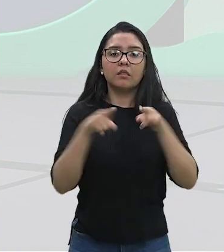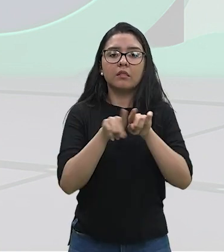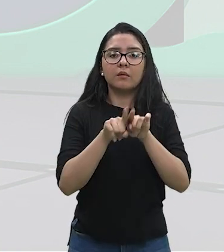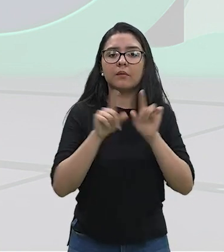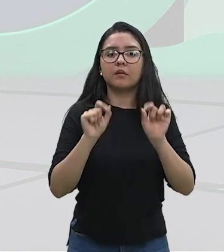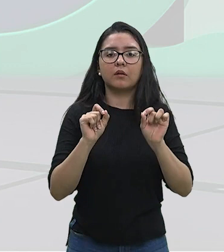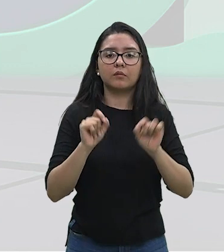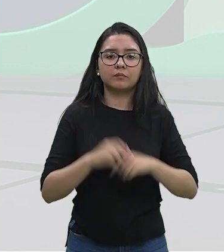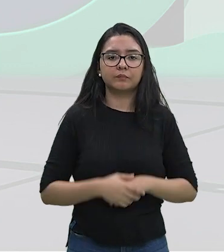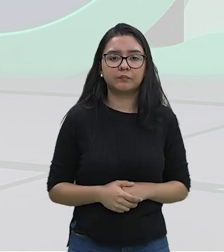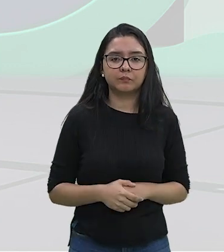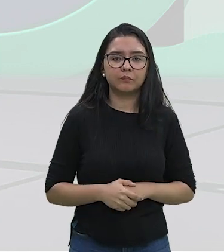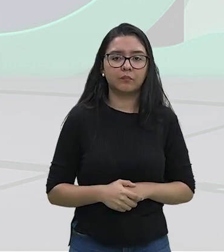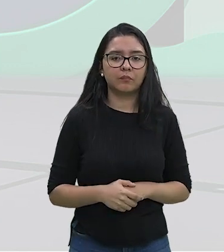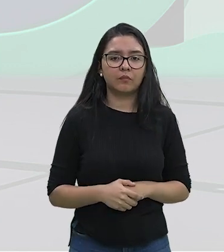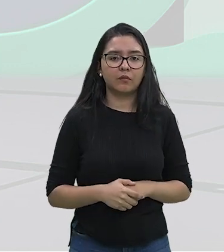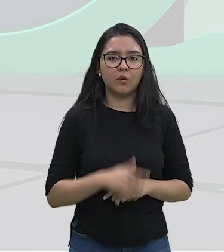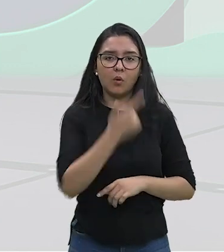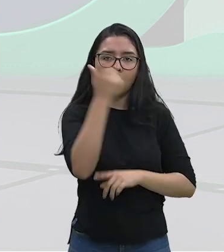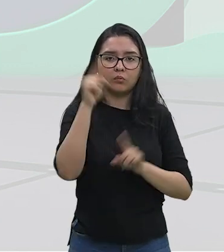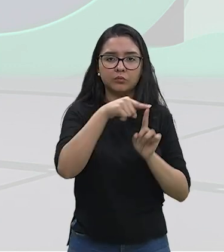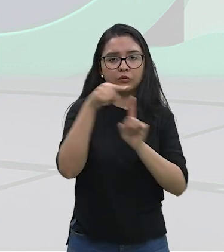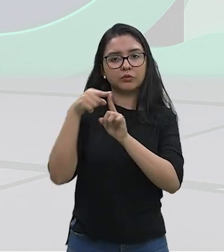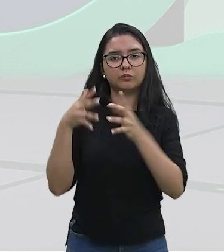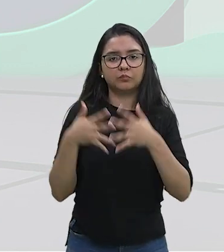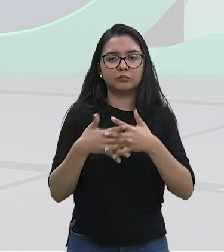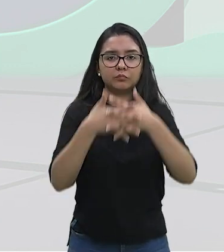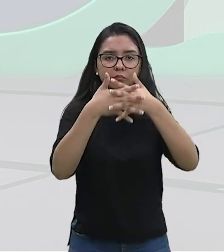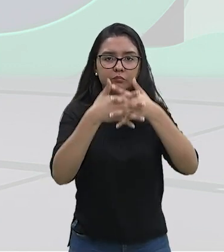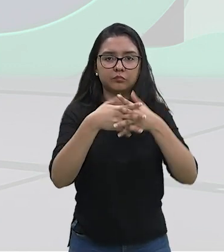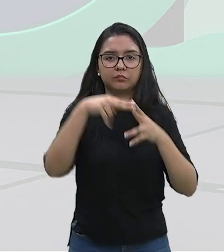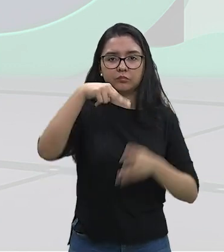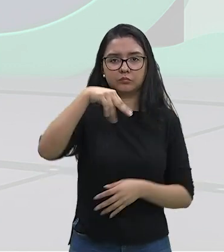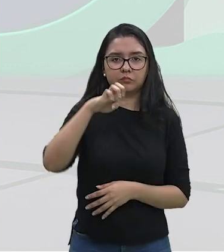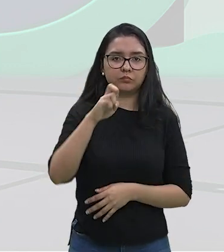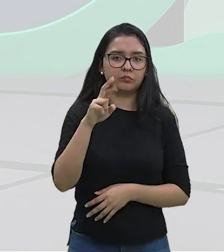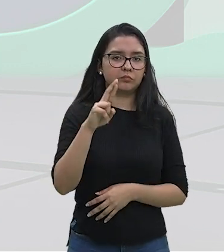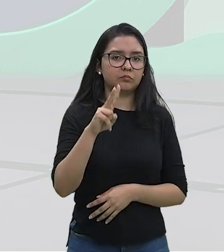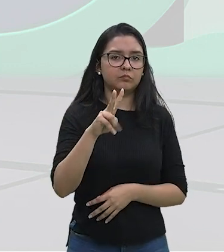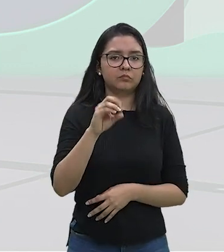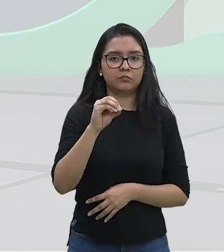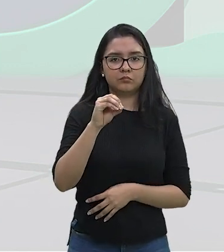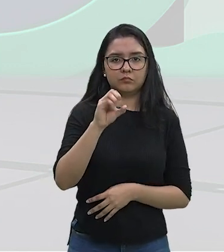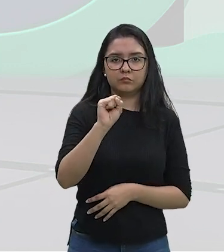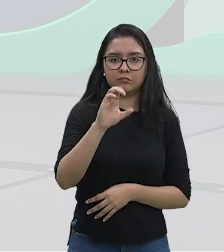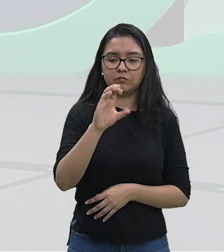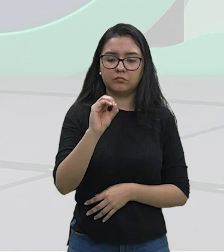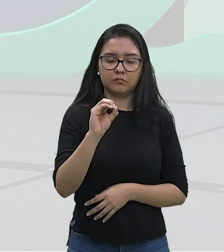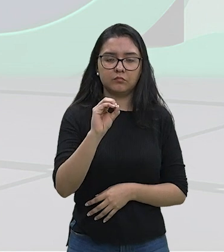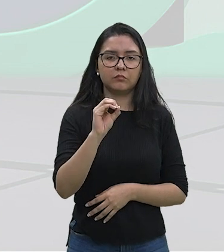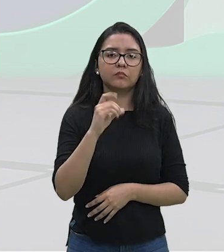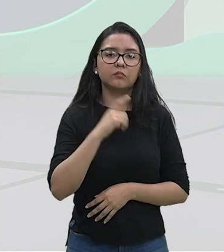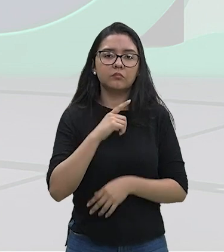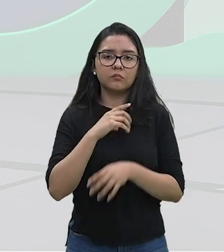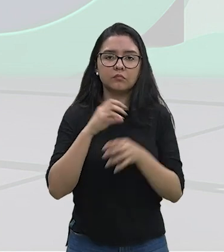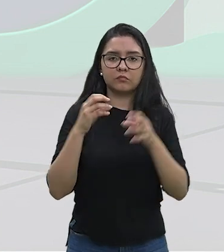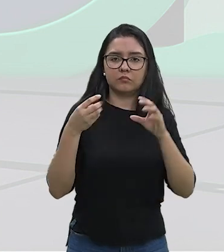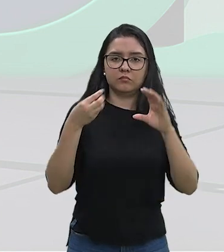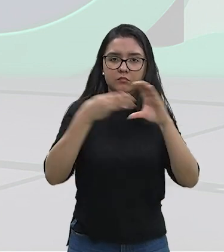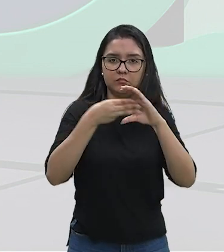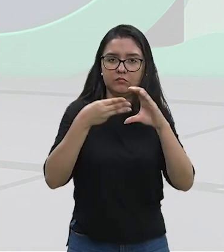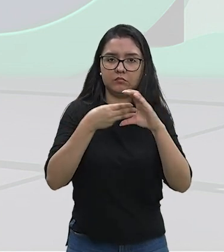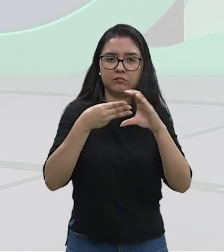olha, por fim, não menos importante, o tecido nervoso. Ele vai ser composto aí pelas células que são chamadas